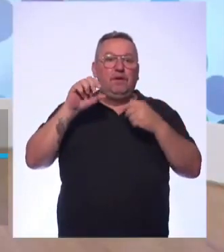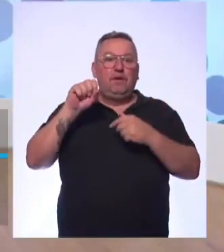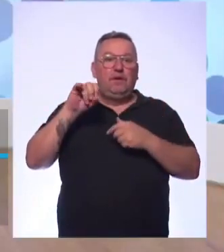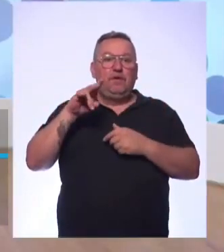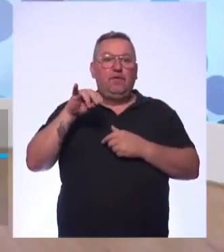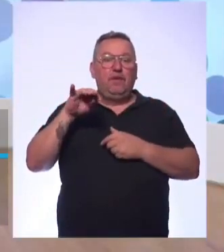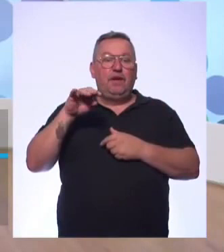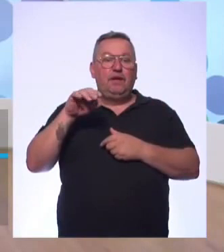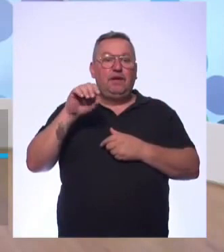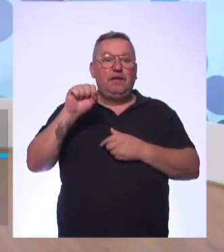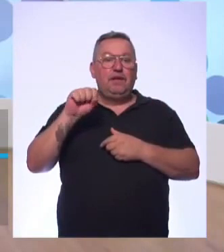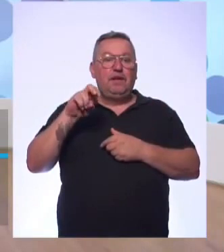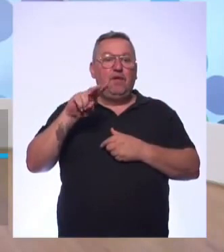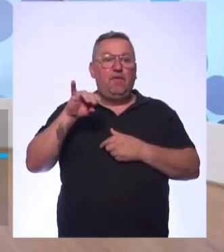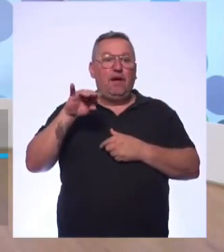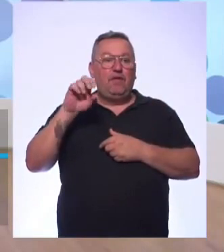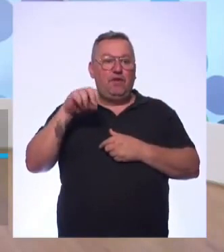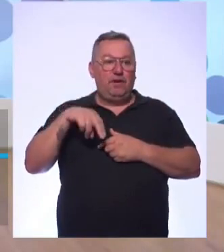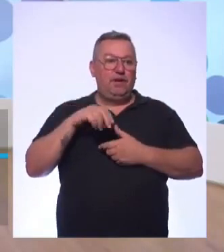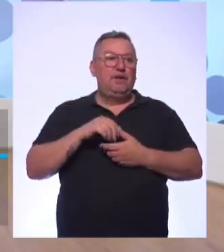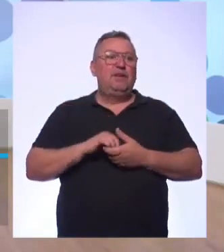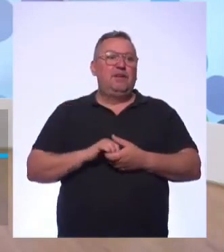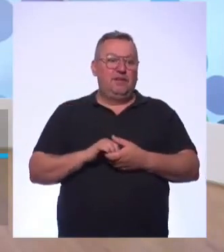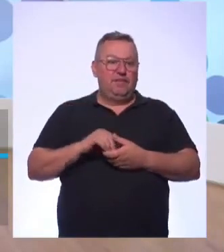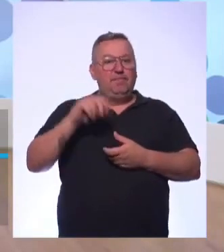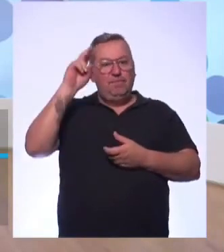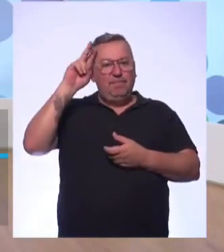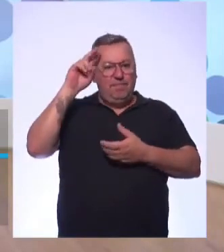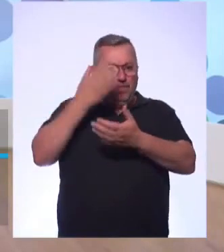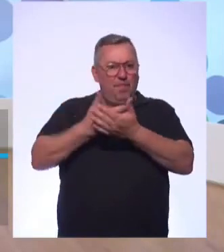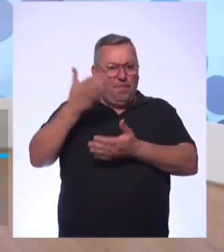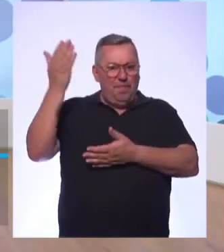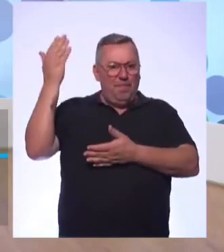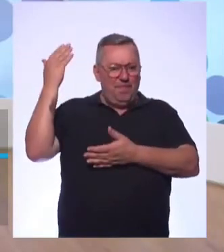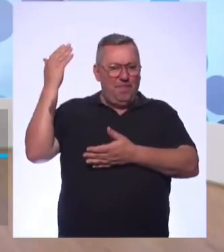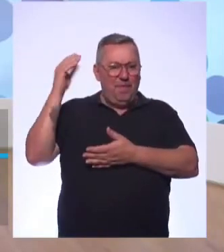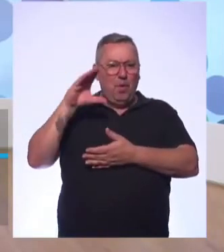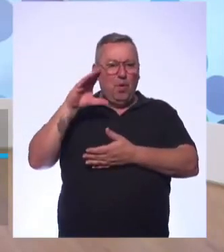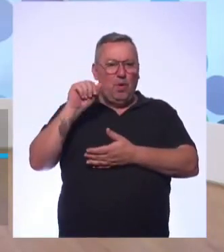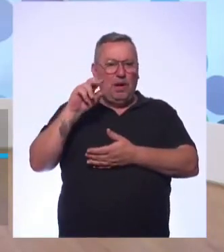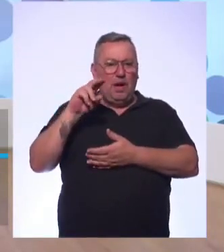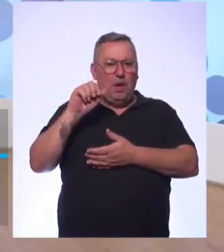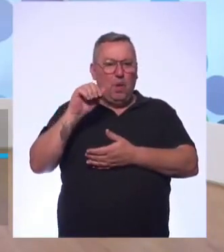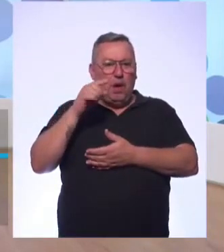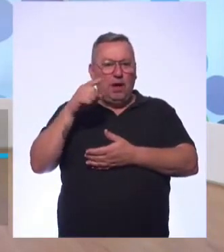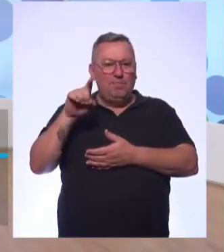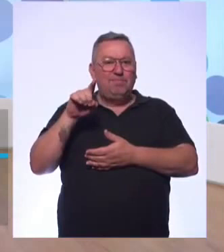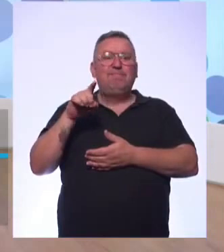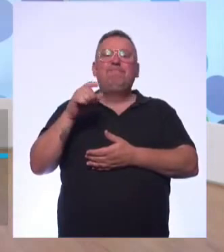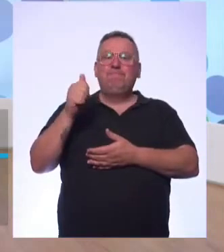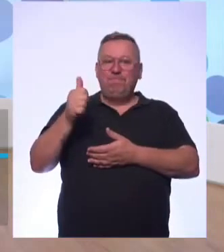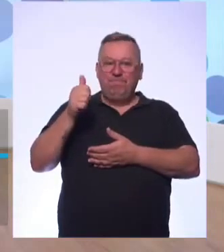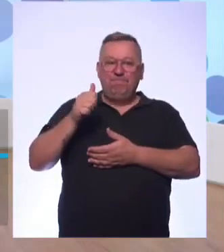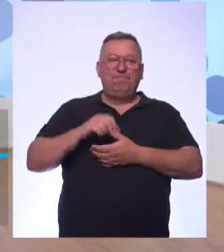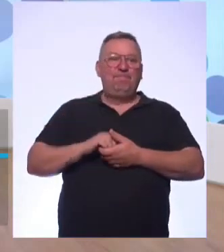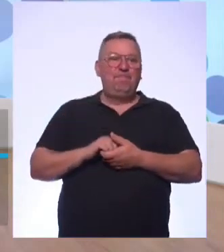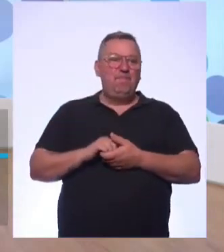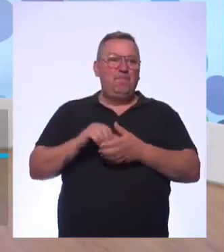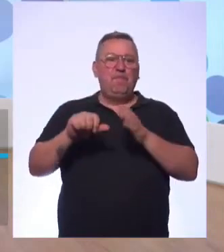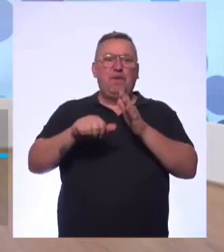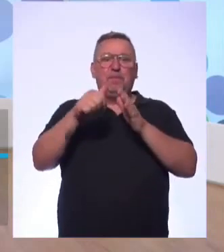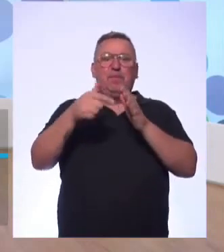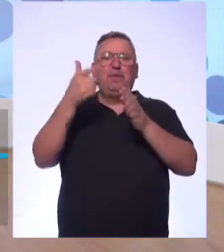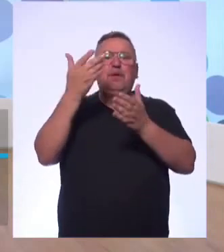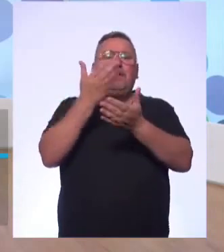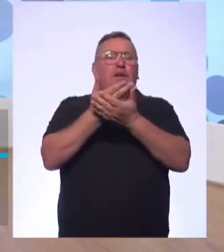silvestres, selvagens, silvestres. Cauã lembrou, acho que da aula passada, isso. né? Cauã colocou, selvagens. Muito bem, que nossa aula foi uma das primeiras aulas